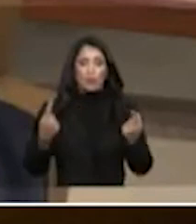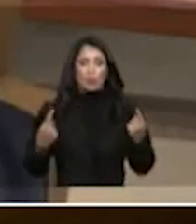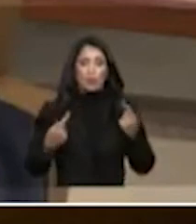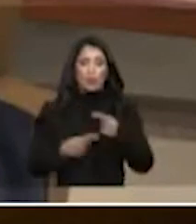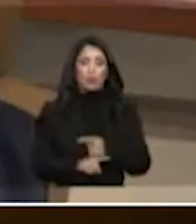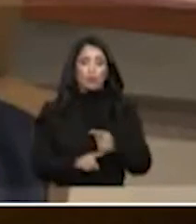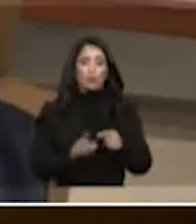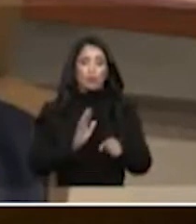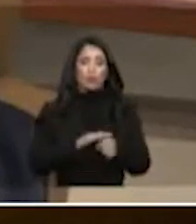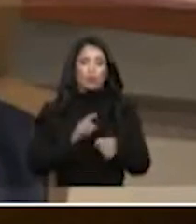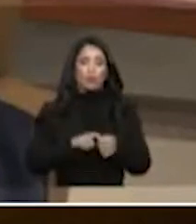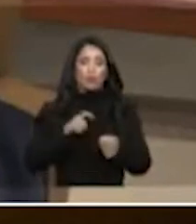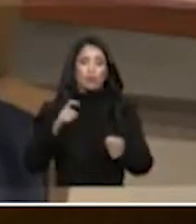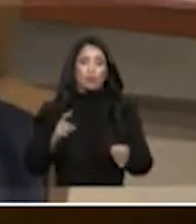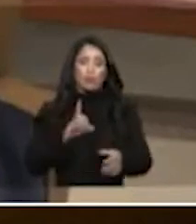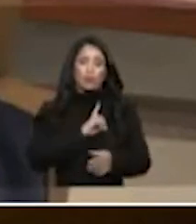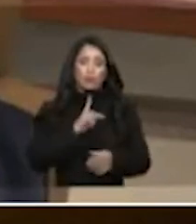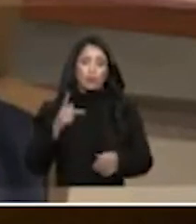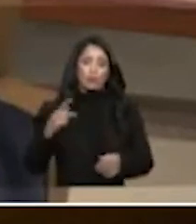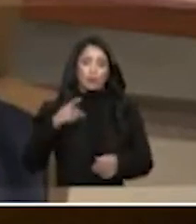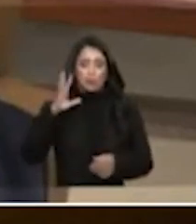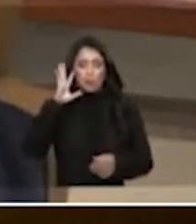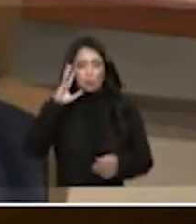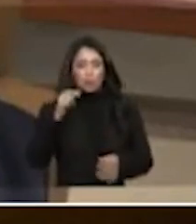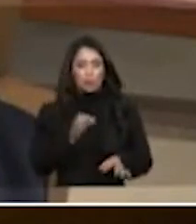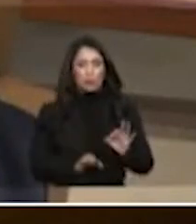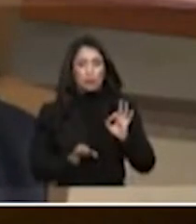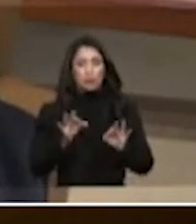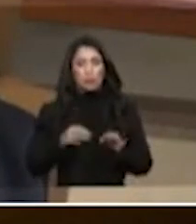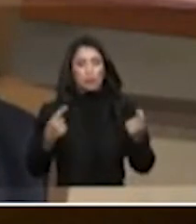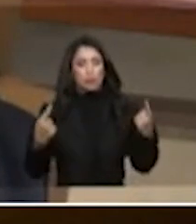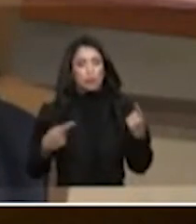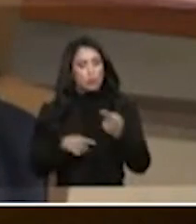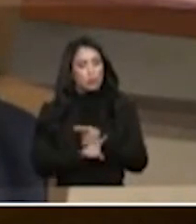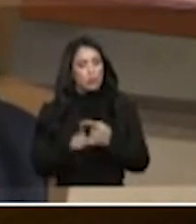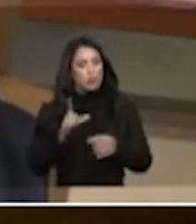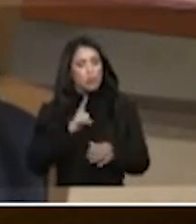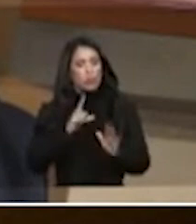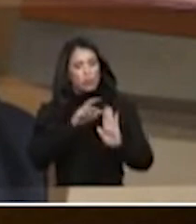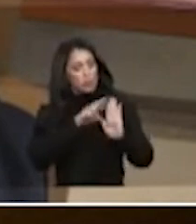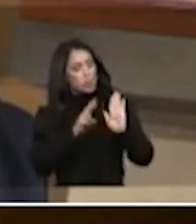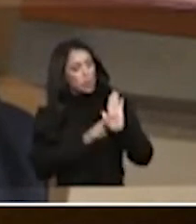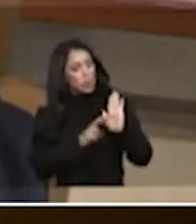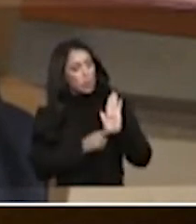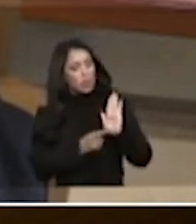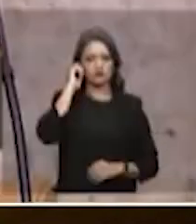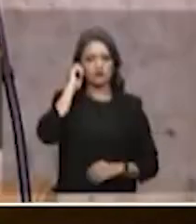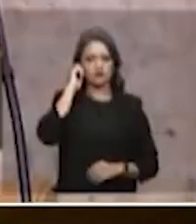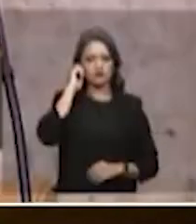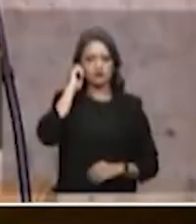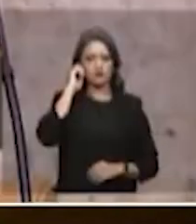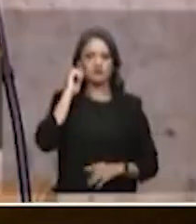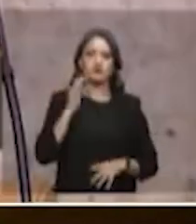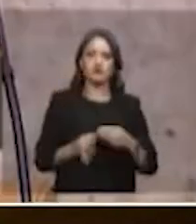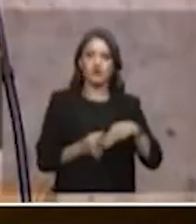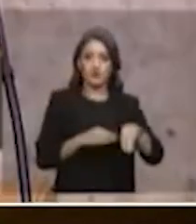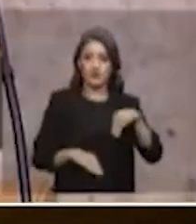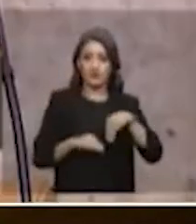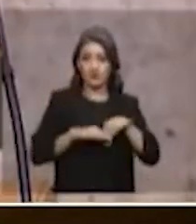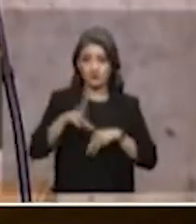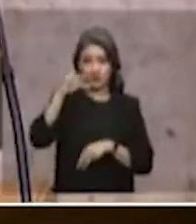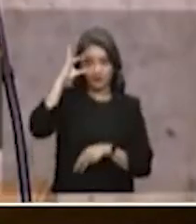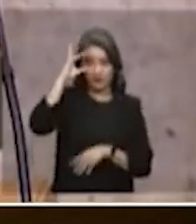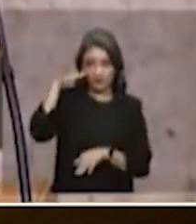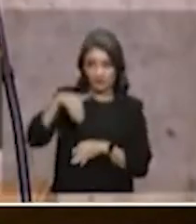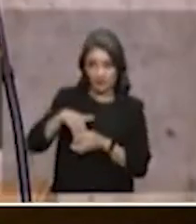os presos neste momento, incluindo o ministro Anderson Torres. Mas a gente tem outros casos que foram presos posteriormente a